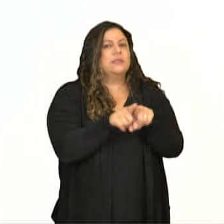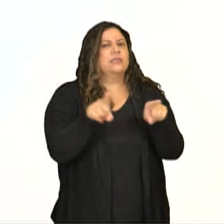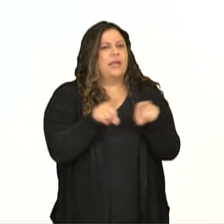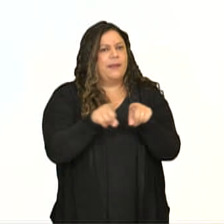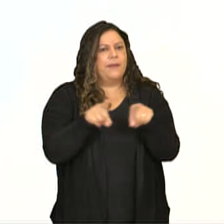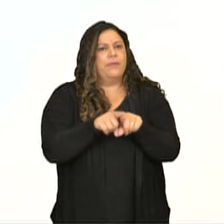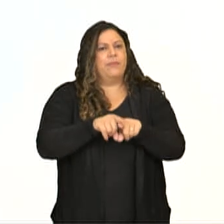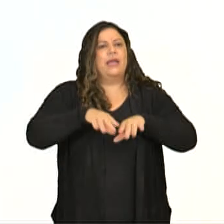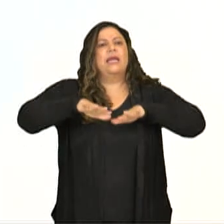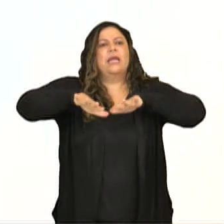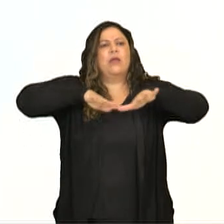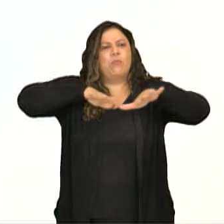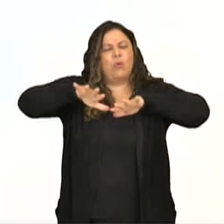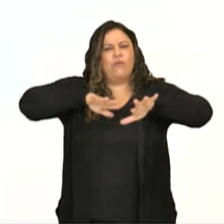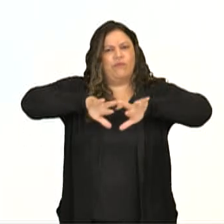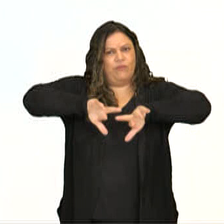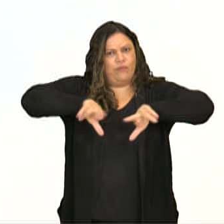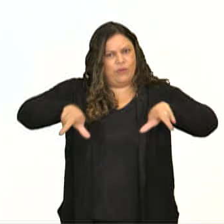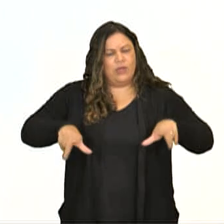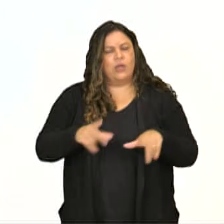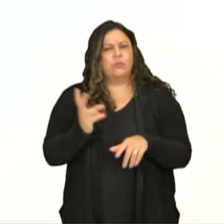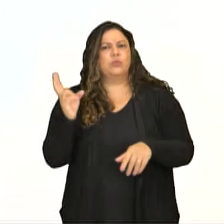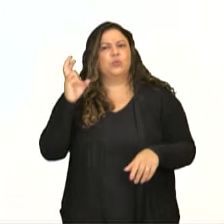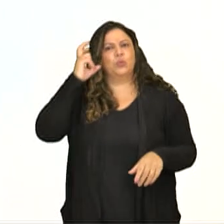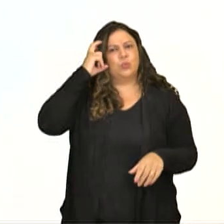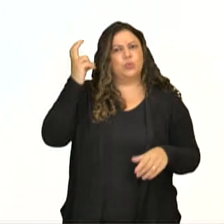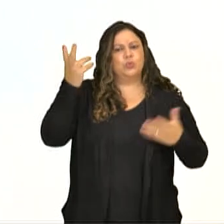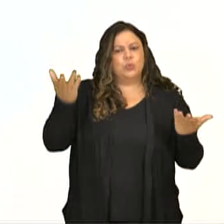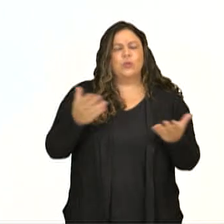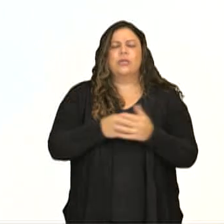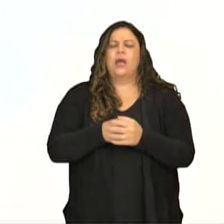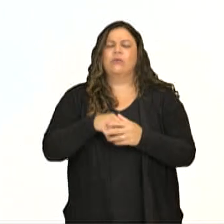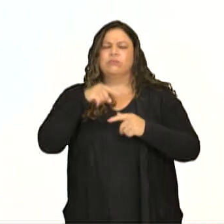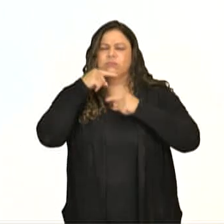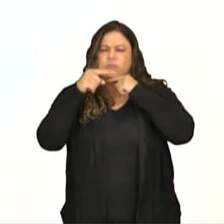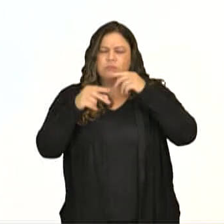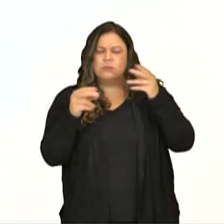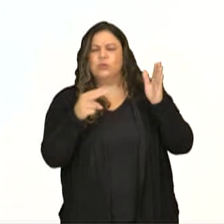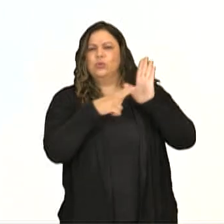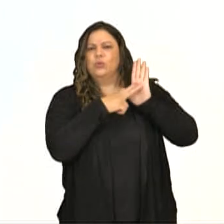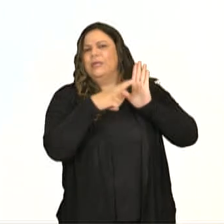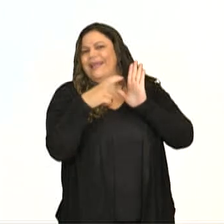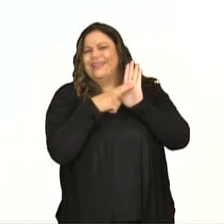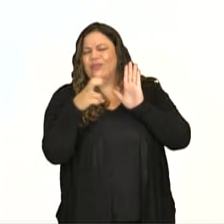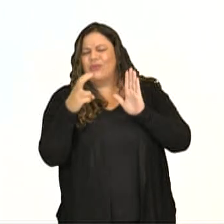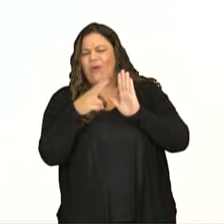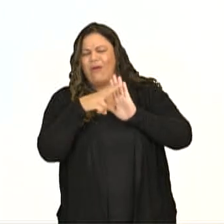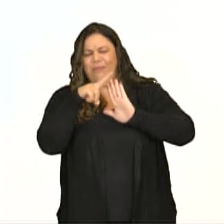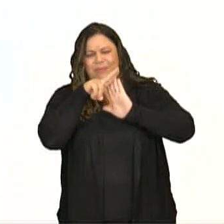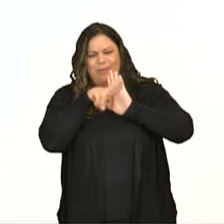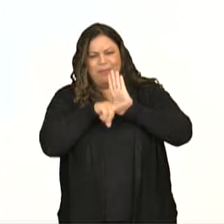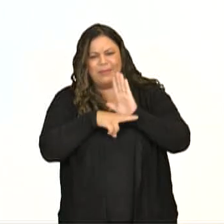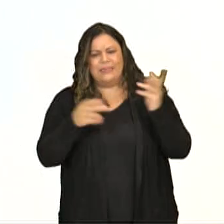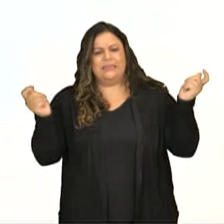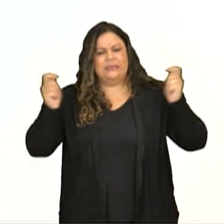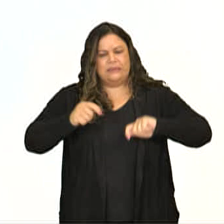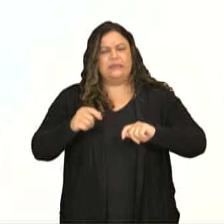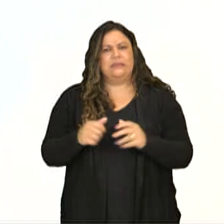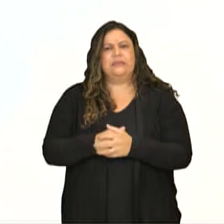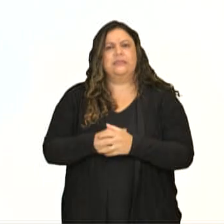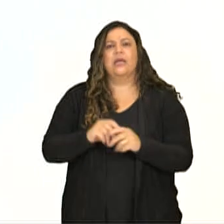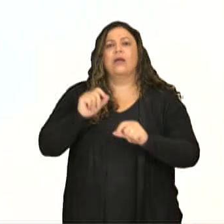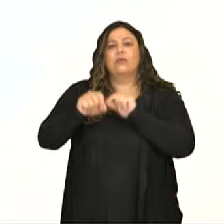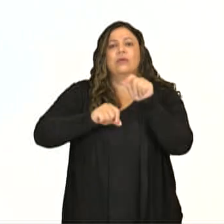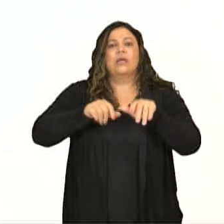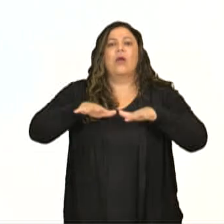movimentos contraculturais que questionam normas e padrões estabelecidos socialmente. São chamados